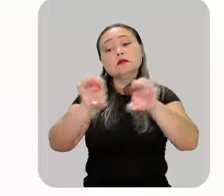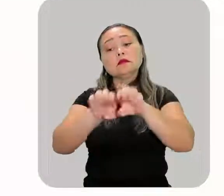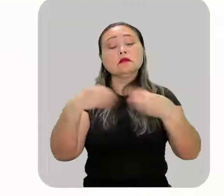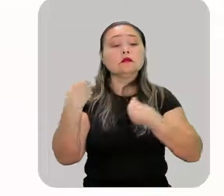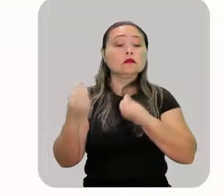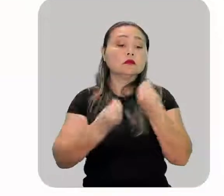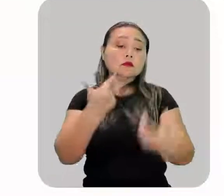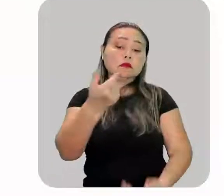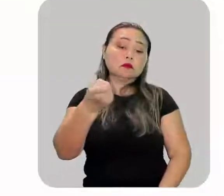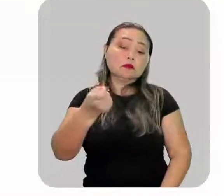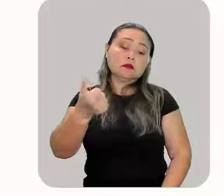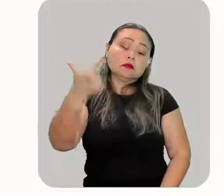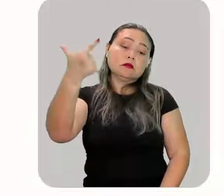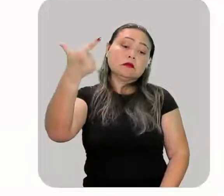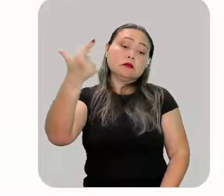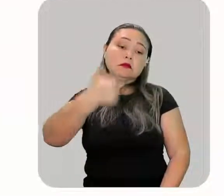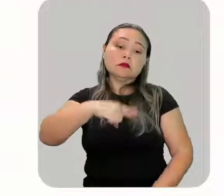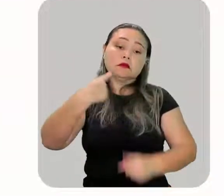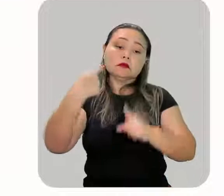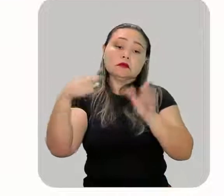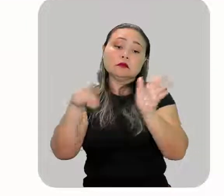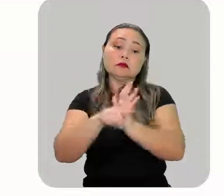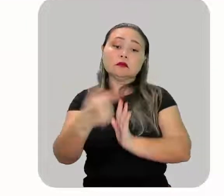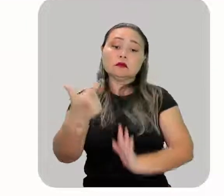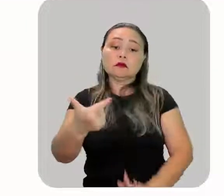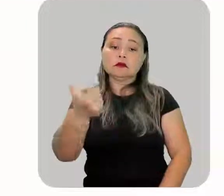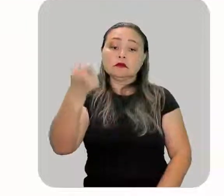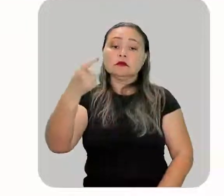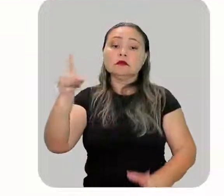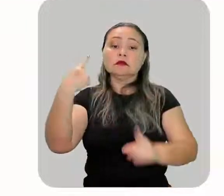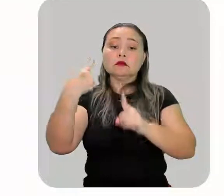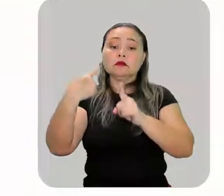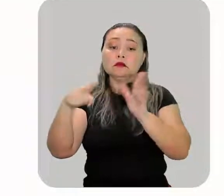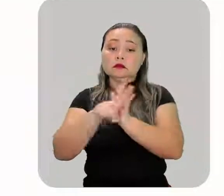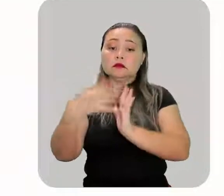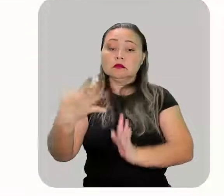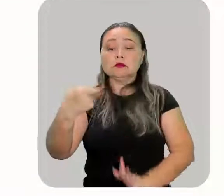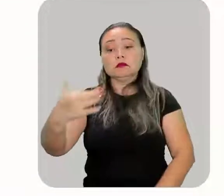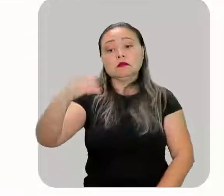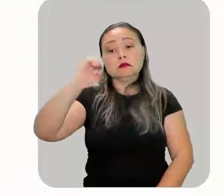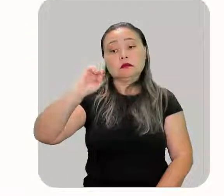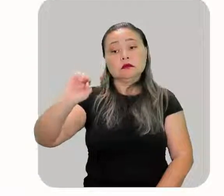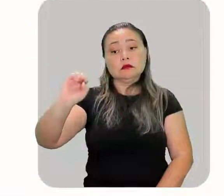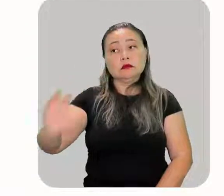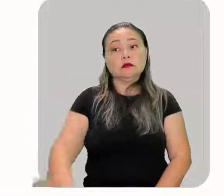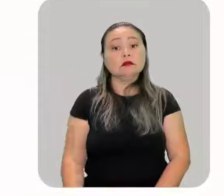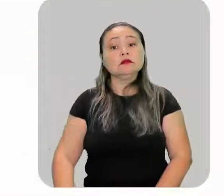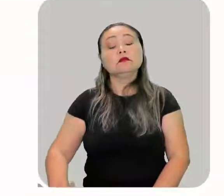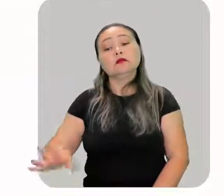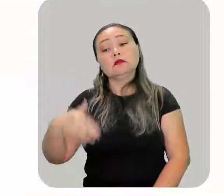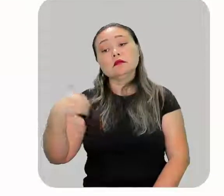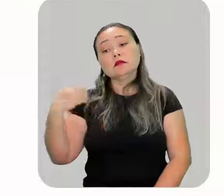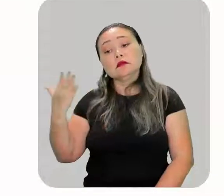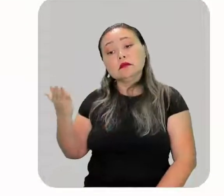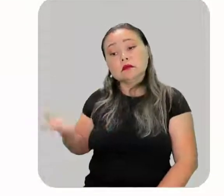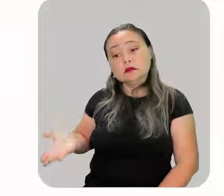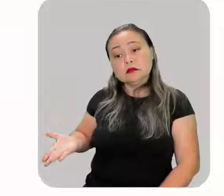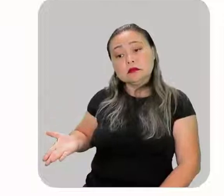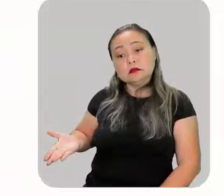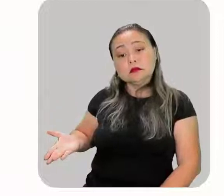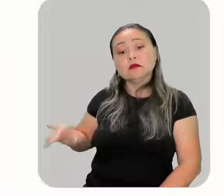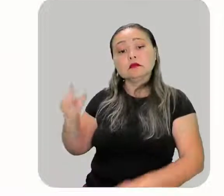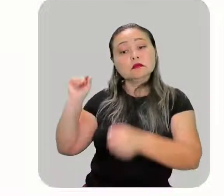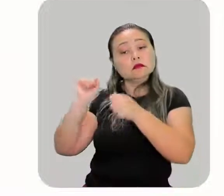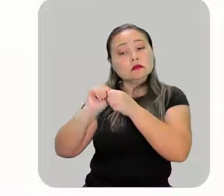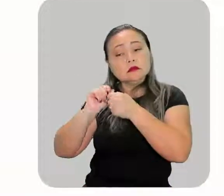ó? 2x ao quadrado menos 2x menos 4 igual a zero. Para a gente